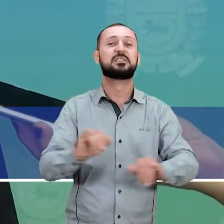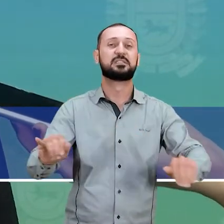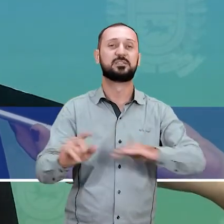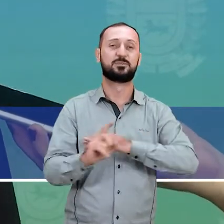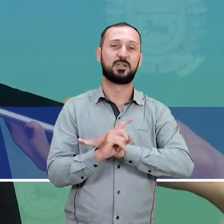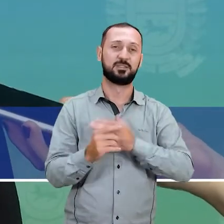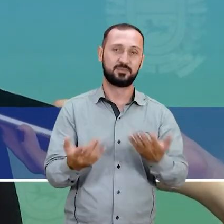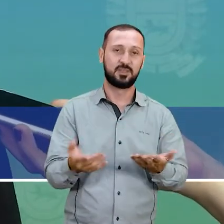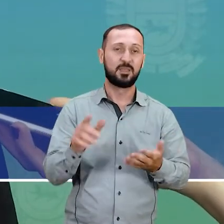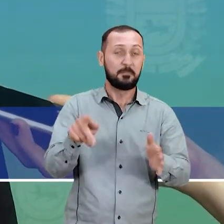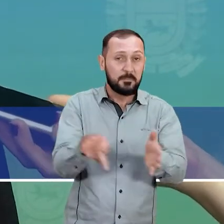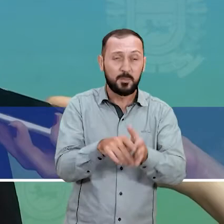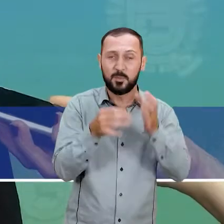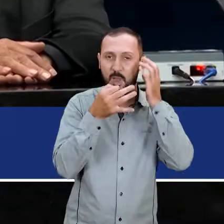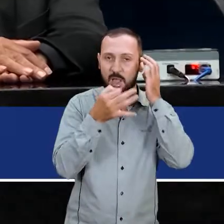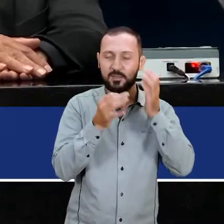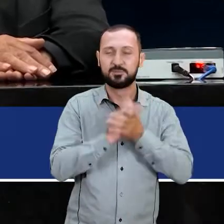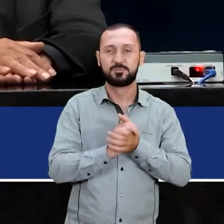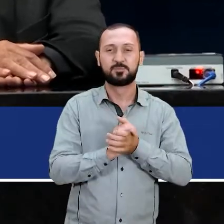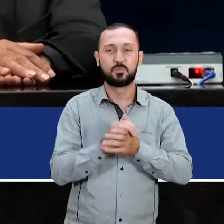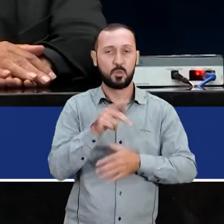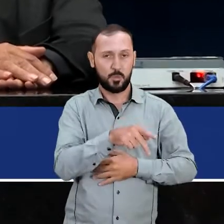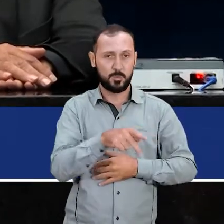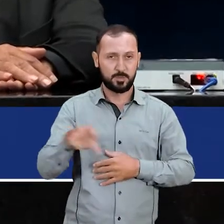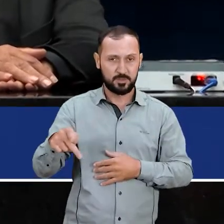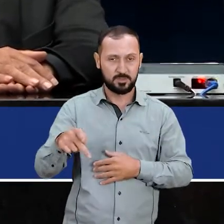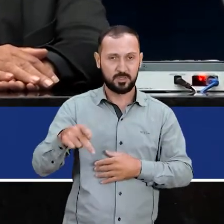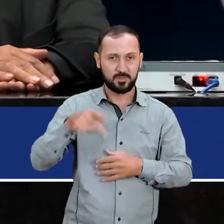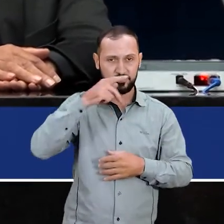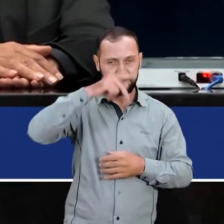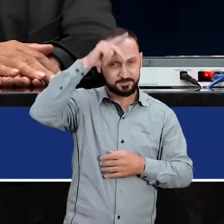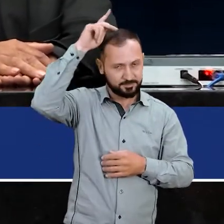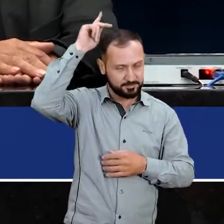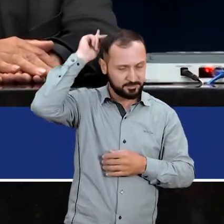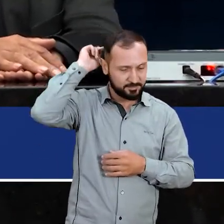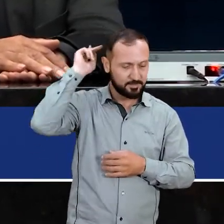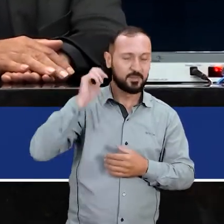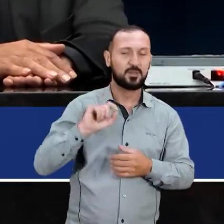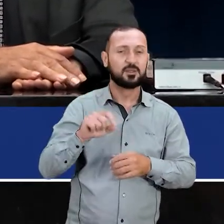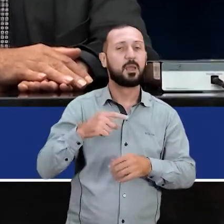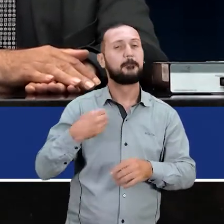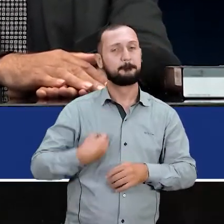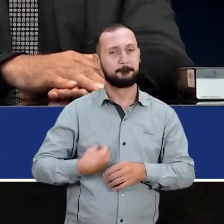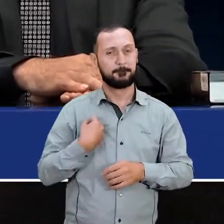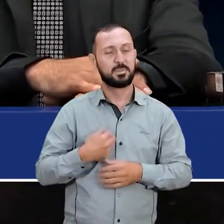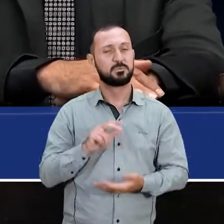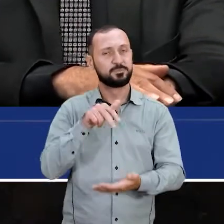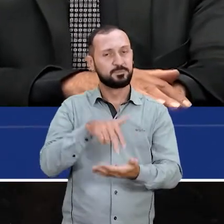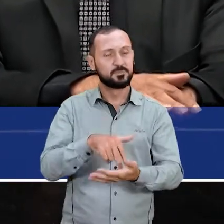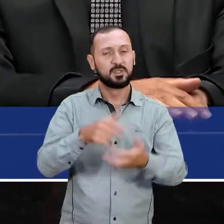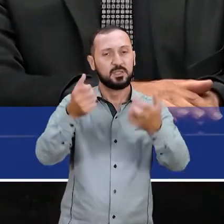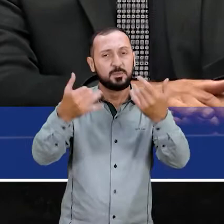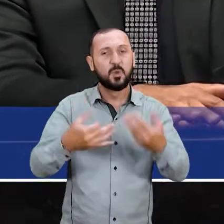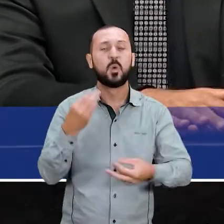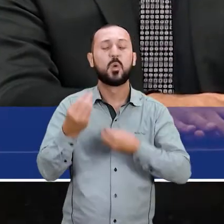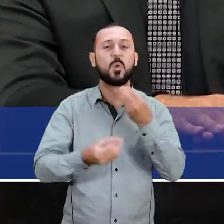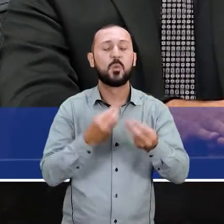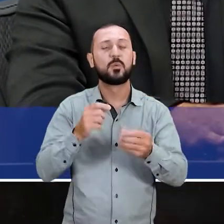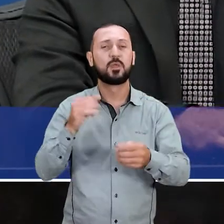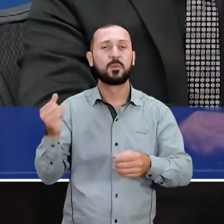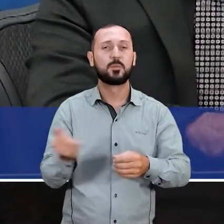de serviço, que é o rádio. O presidente do Legislativo, deputado Paulo Correia, também participou da cerimônia. Ele falou